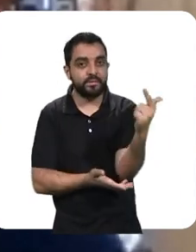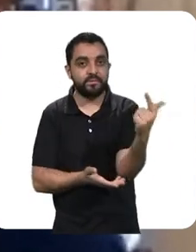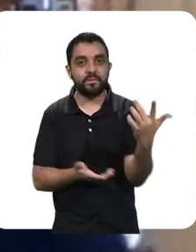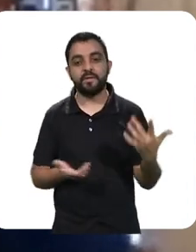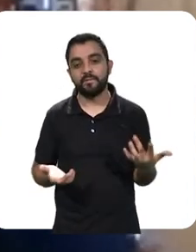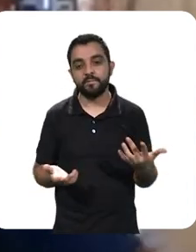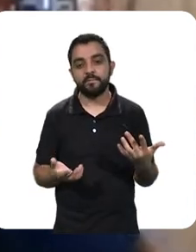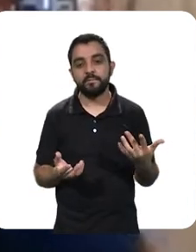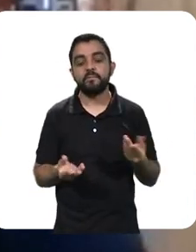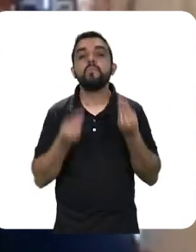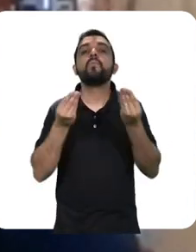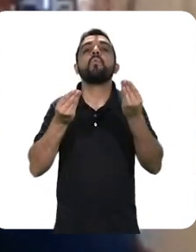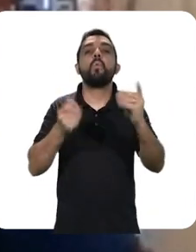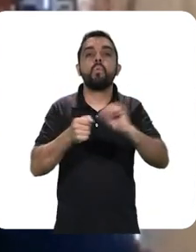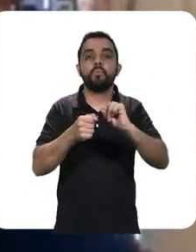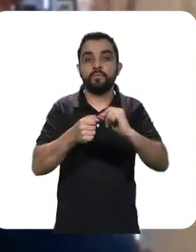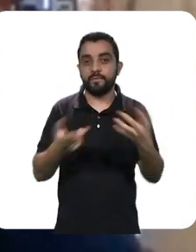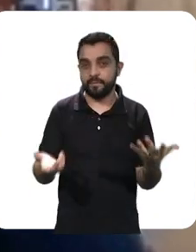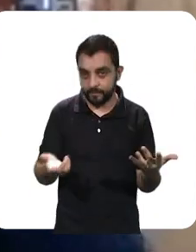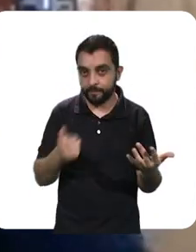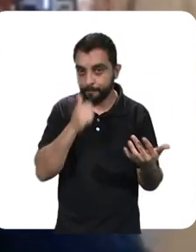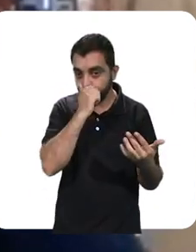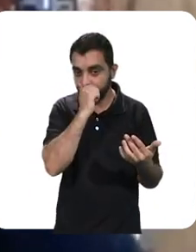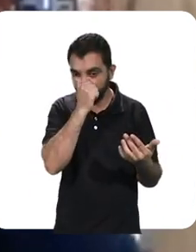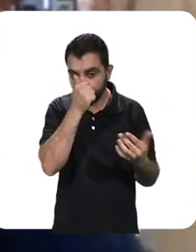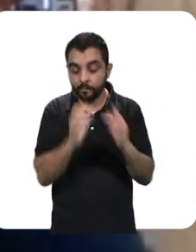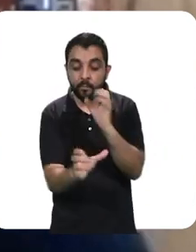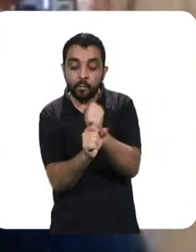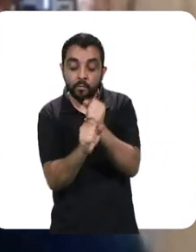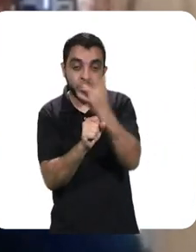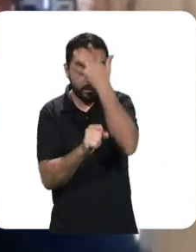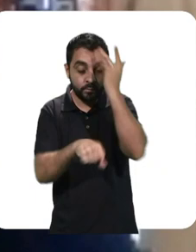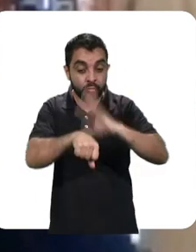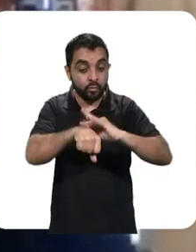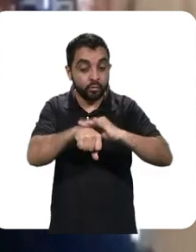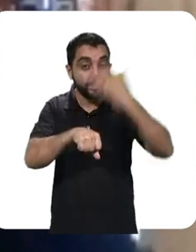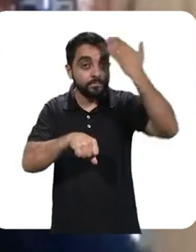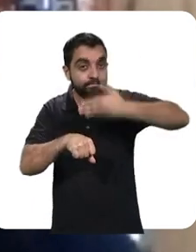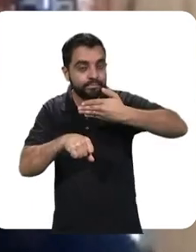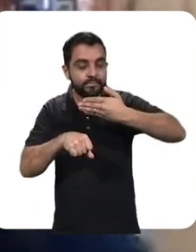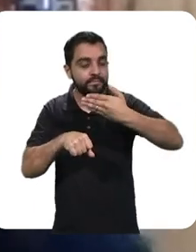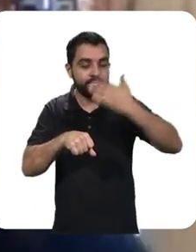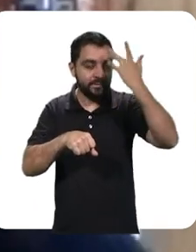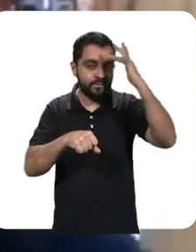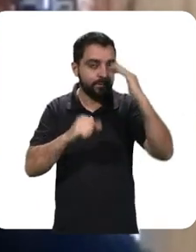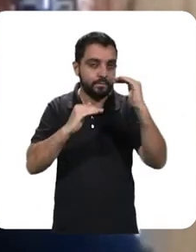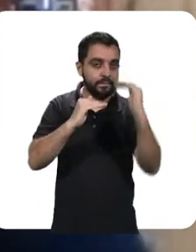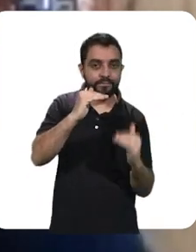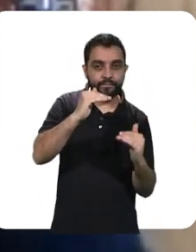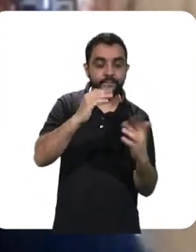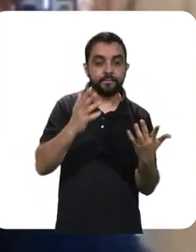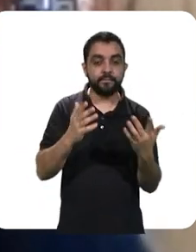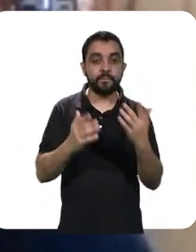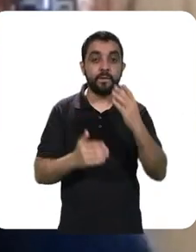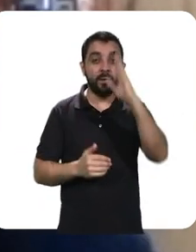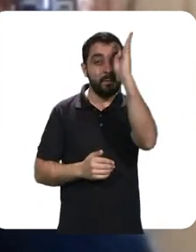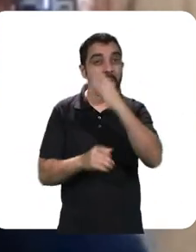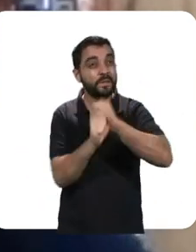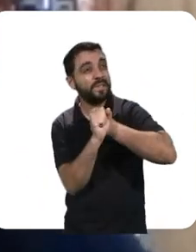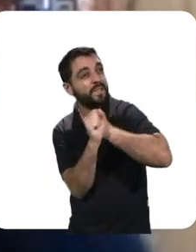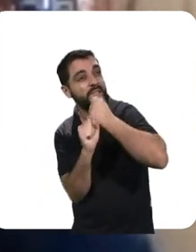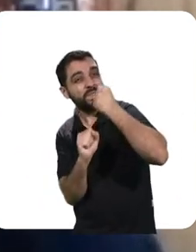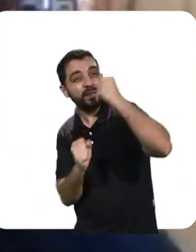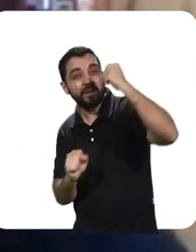estratégias se você não sabe em que realidade você está vivendo, né? Então, a gente tem um país continental com uma